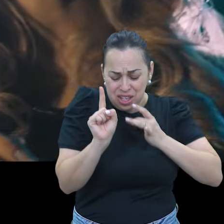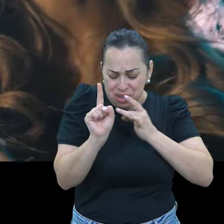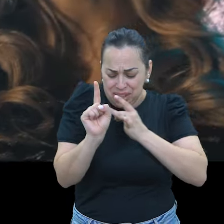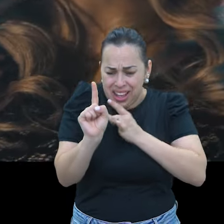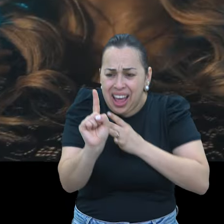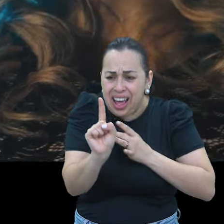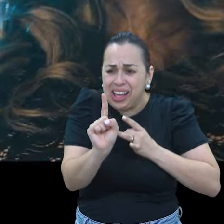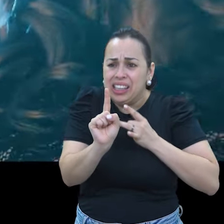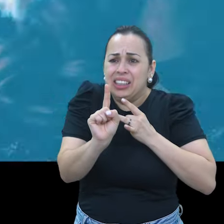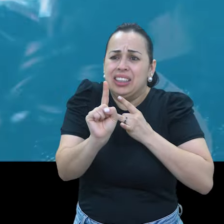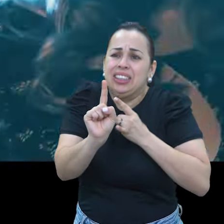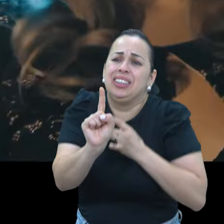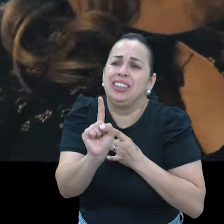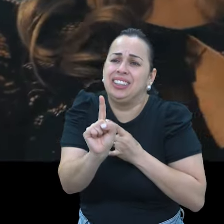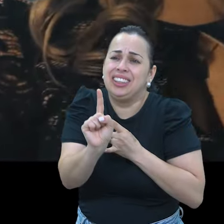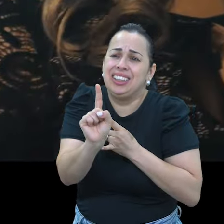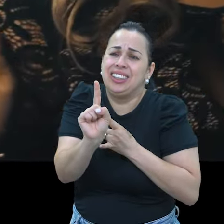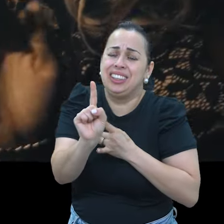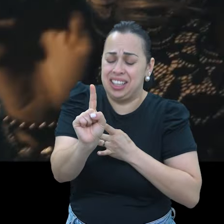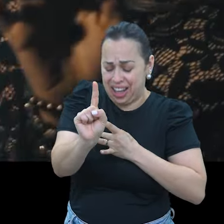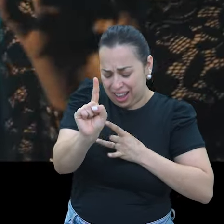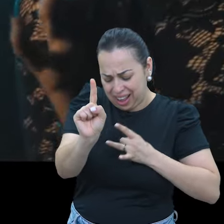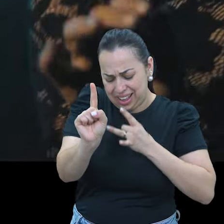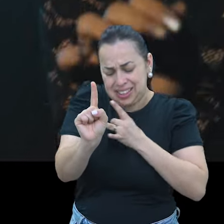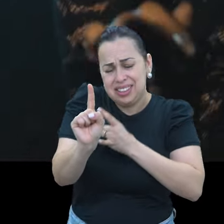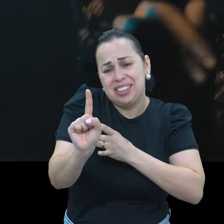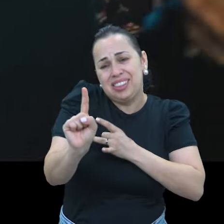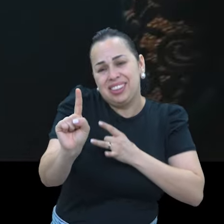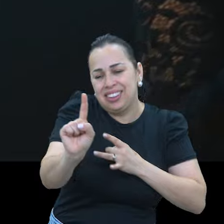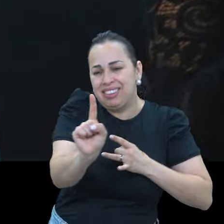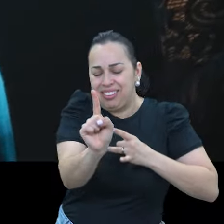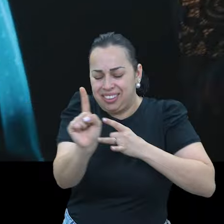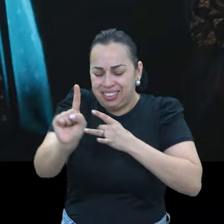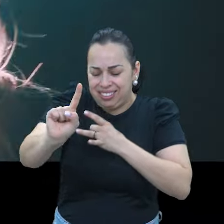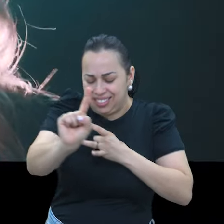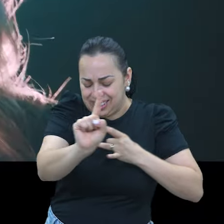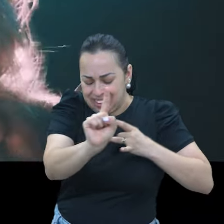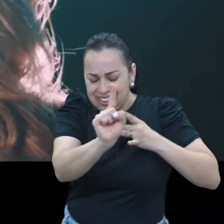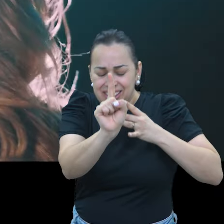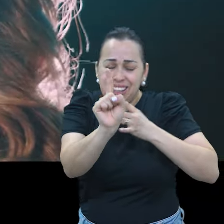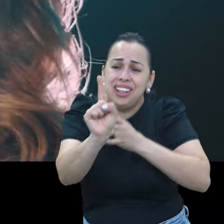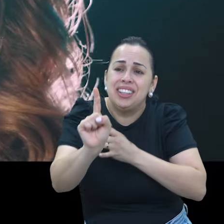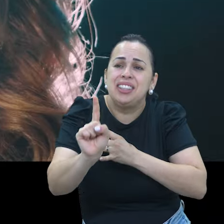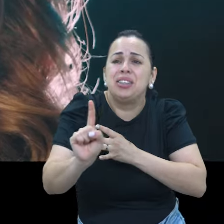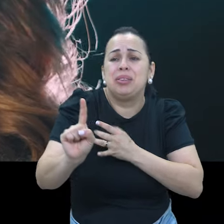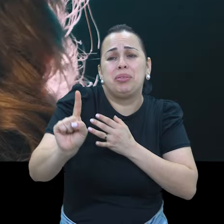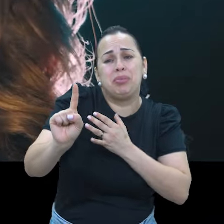que te perder pra sempre.